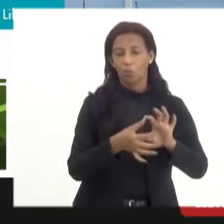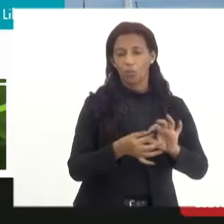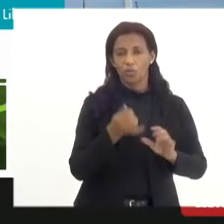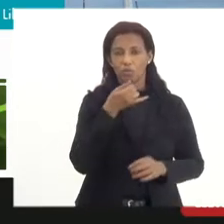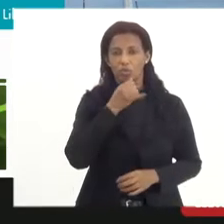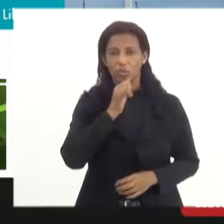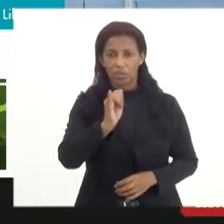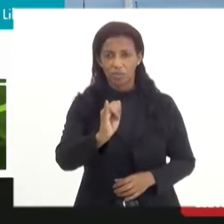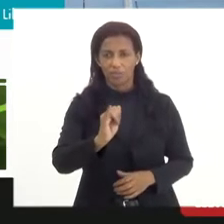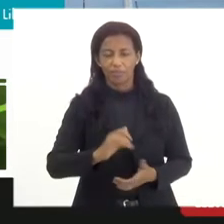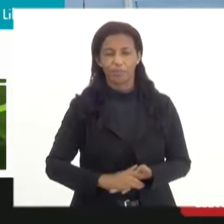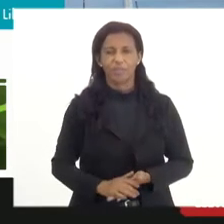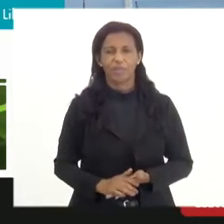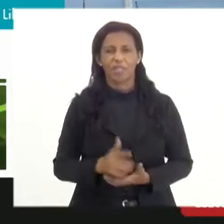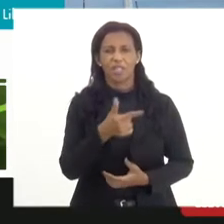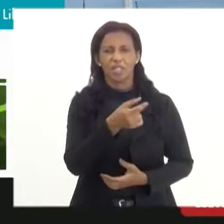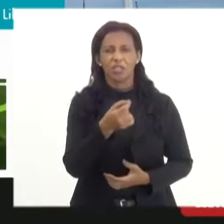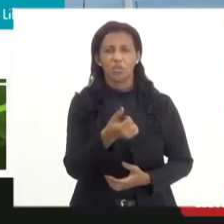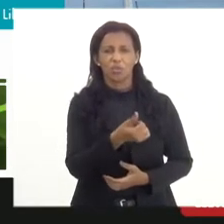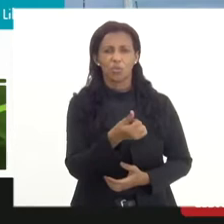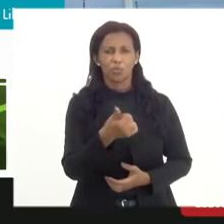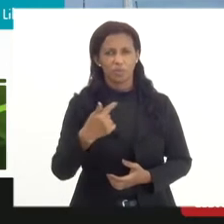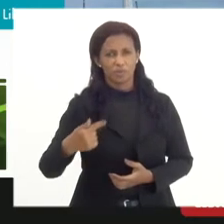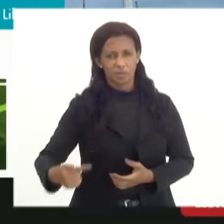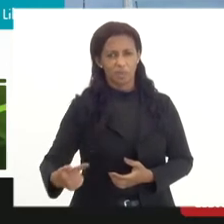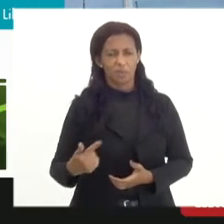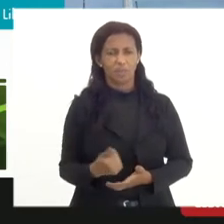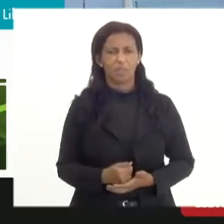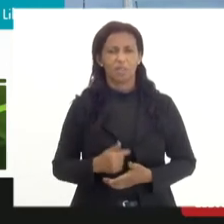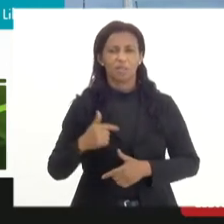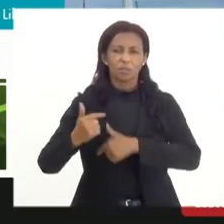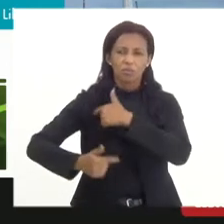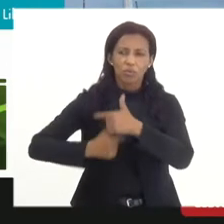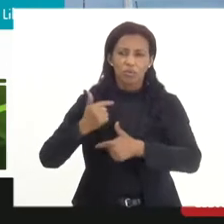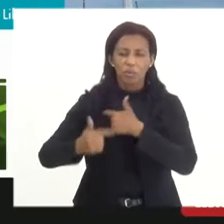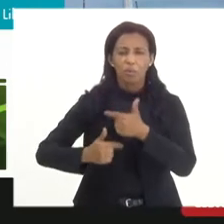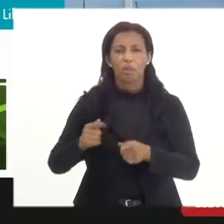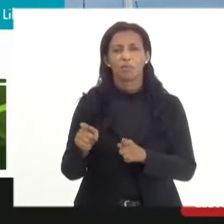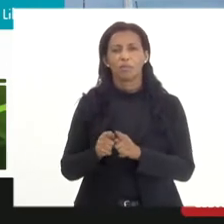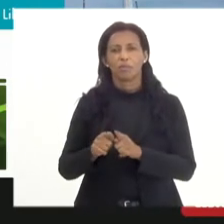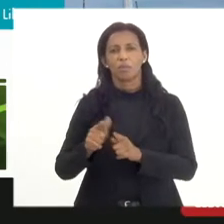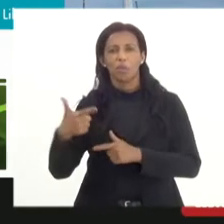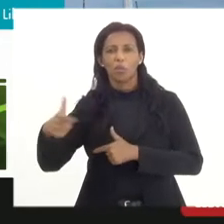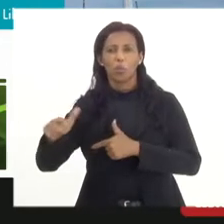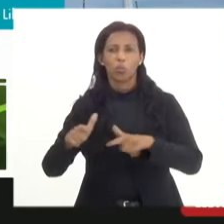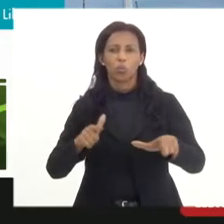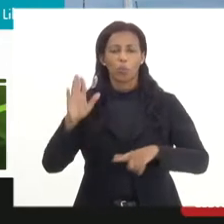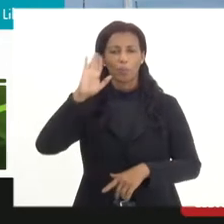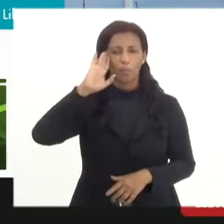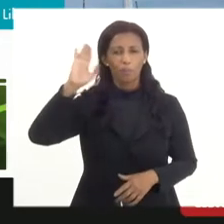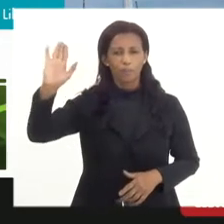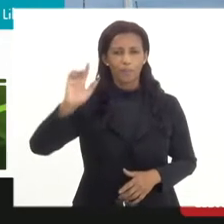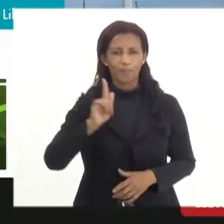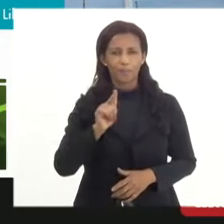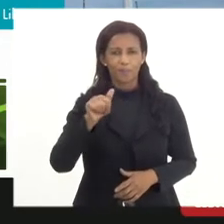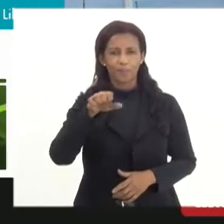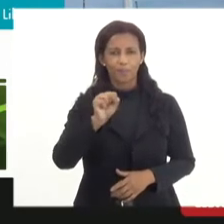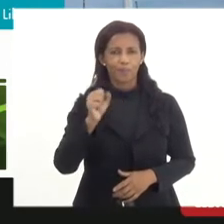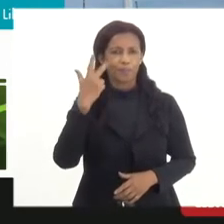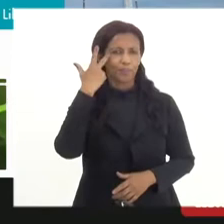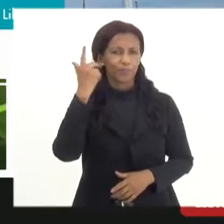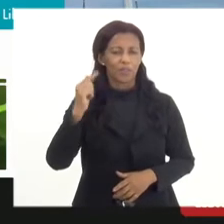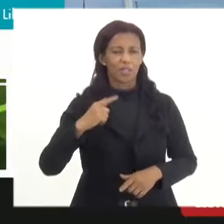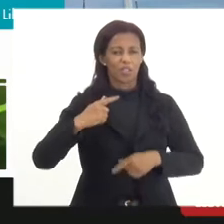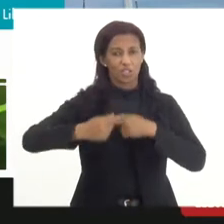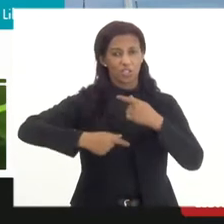energética. Desde 2017, estamos atuando também em outros segmentos, como principalmente o gás natural,